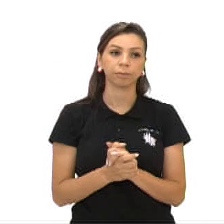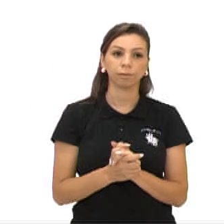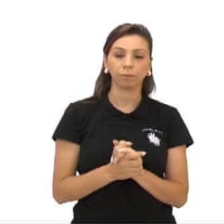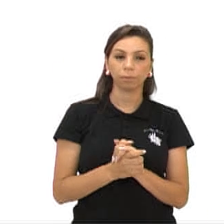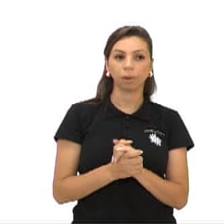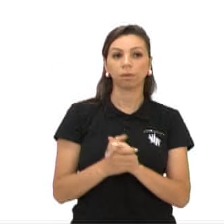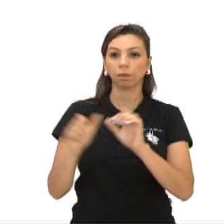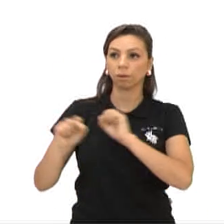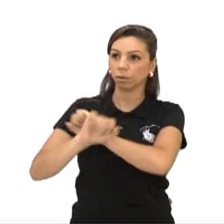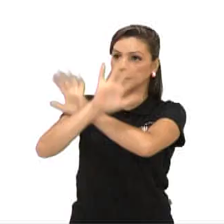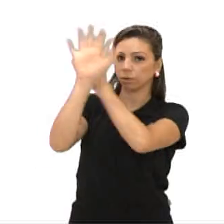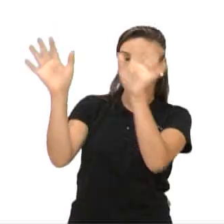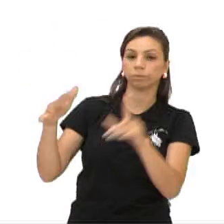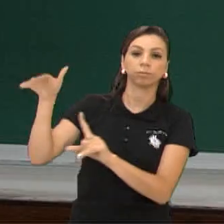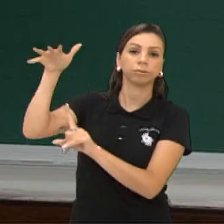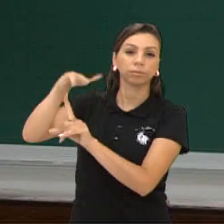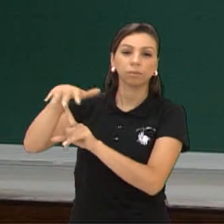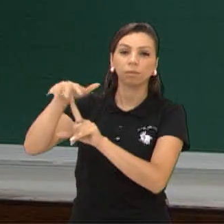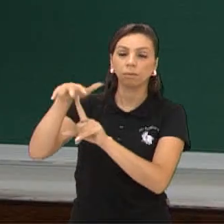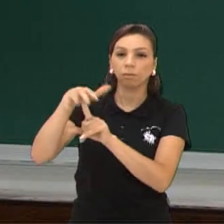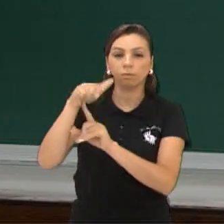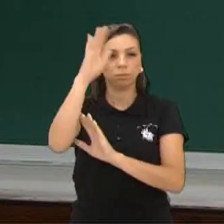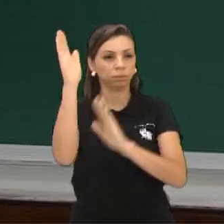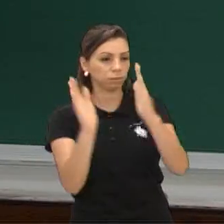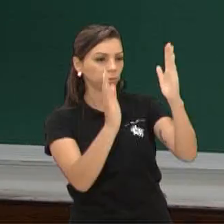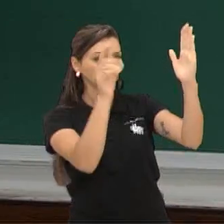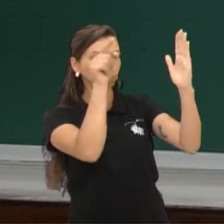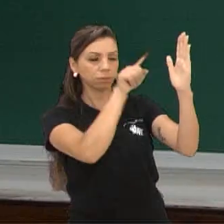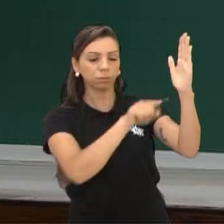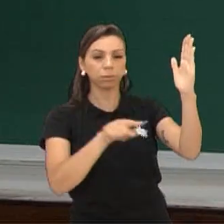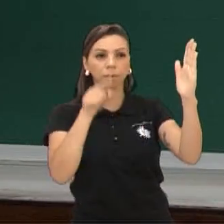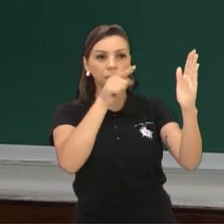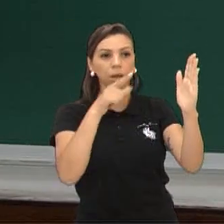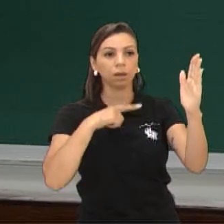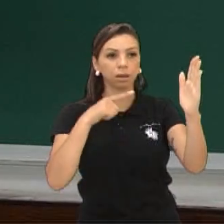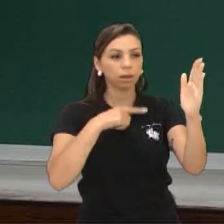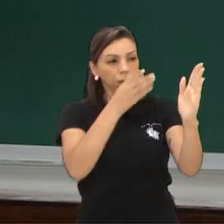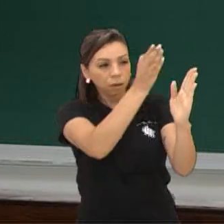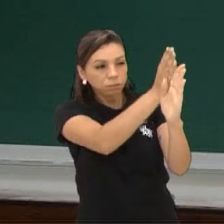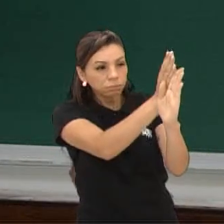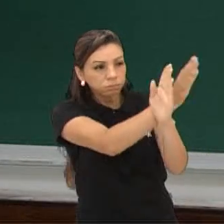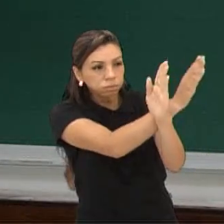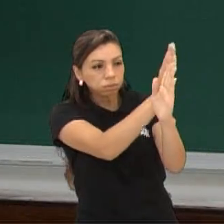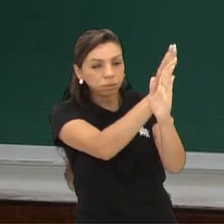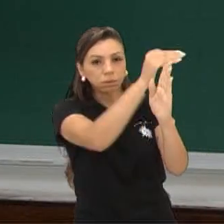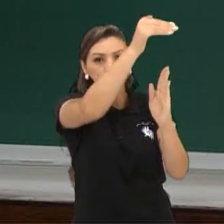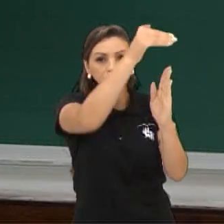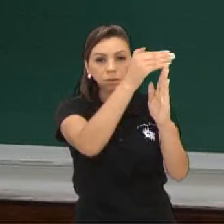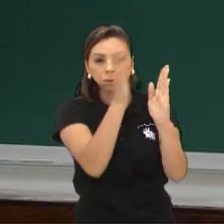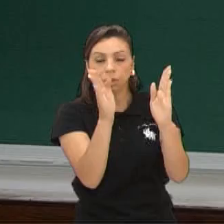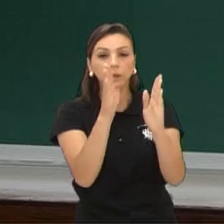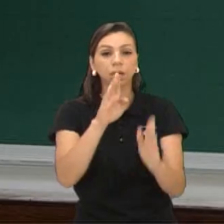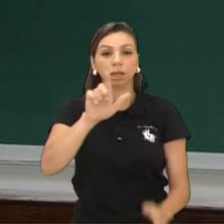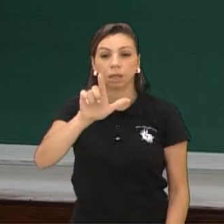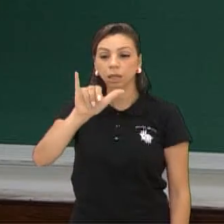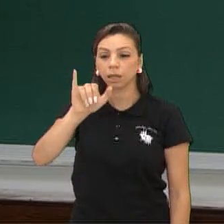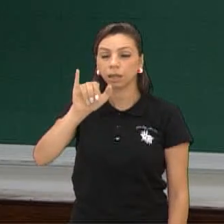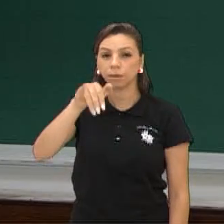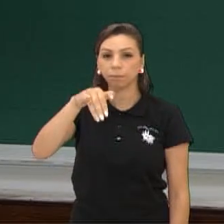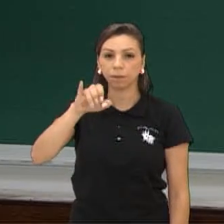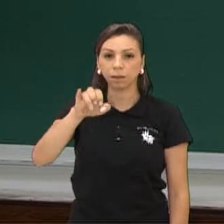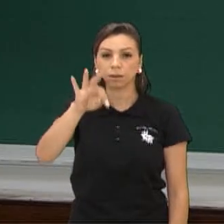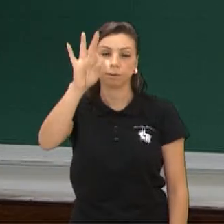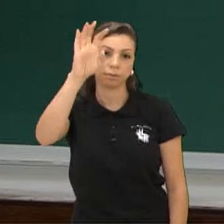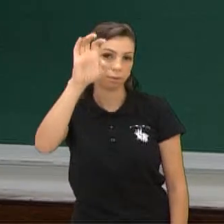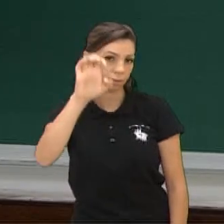mais claramente ao estado do Paraná, nós vamos ter alguns limites. Lembrem a diferença que limite